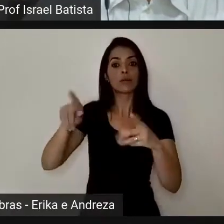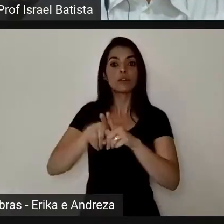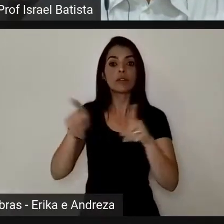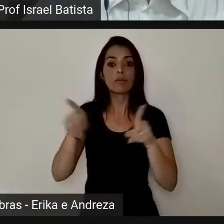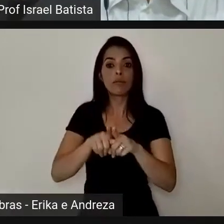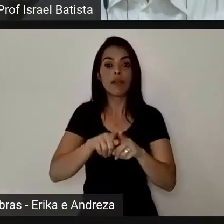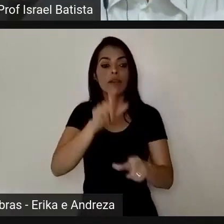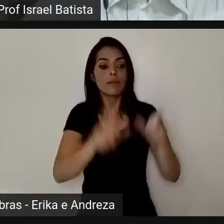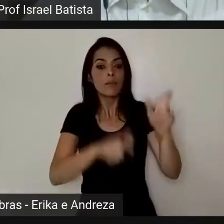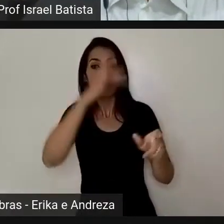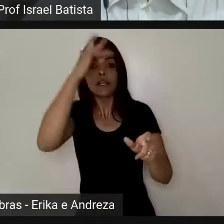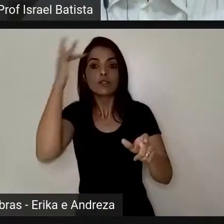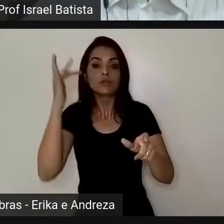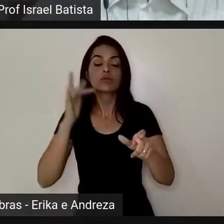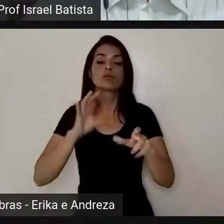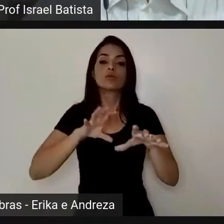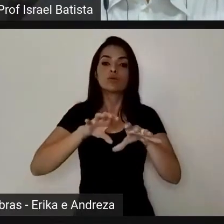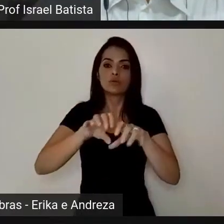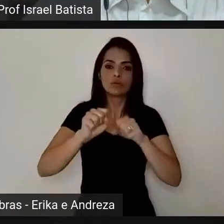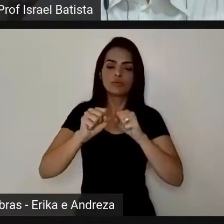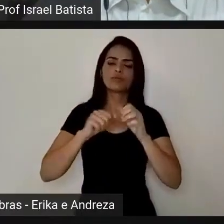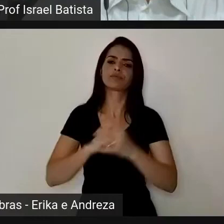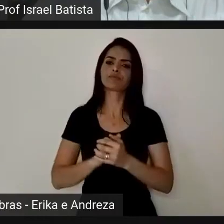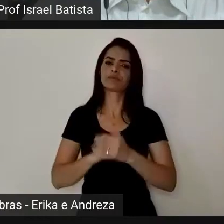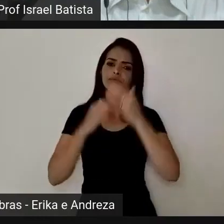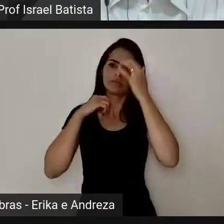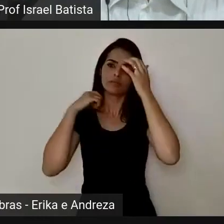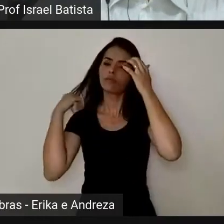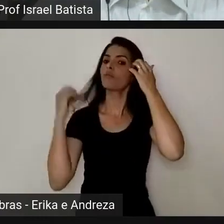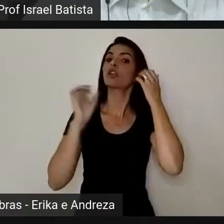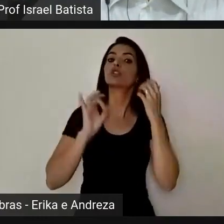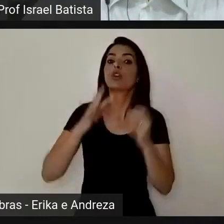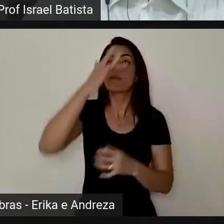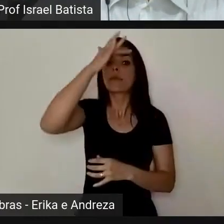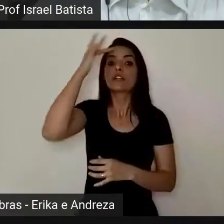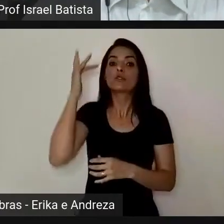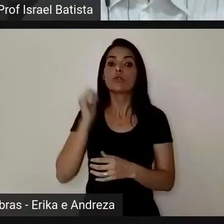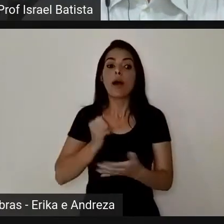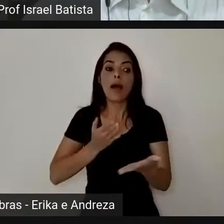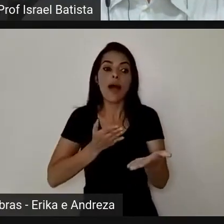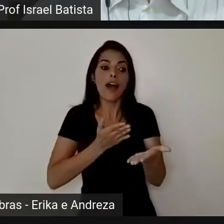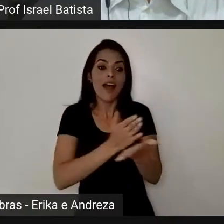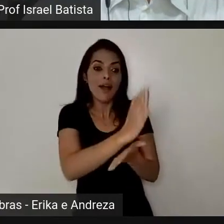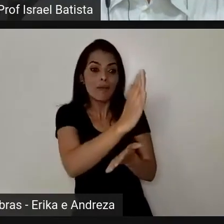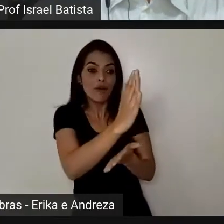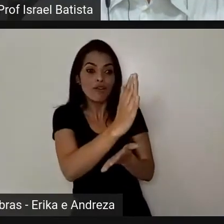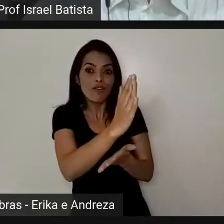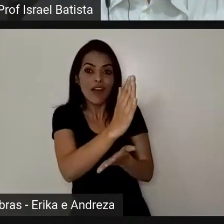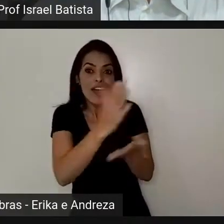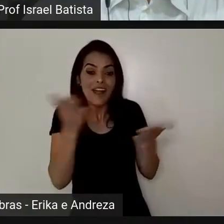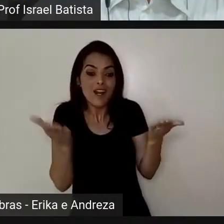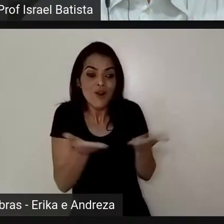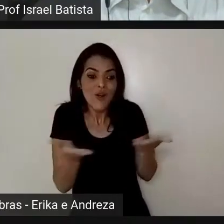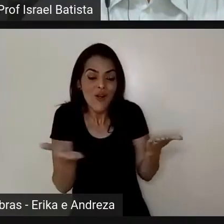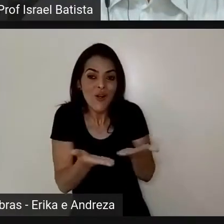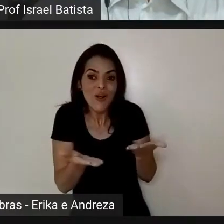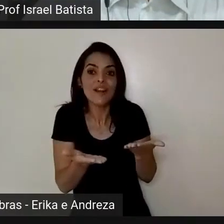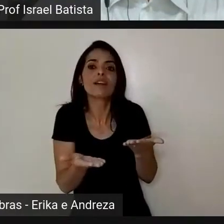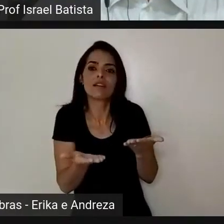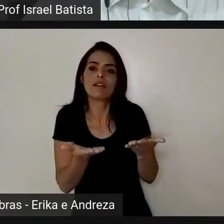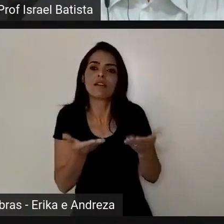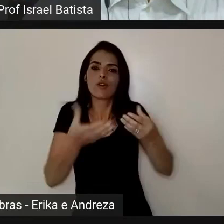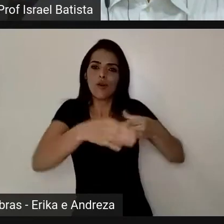pessoal. Vale somente para quem ingressar após a aprovação das mudanças. Aqui eu quero agradecer aos